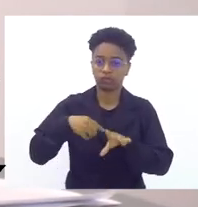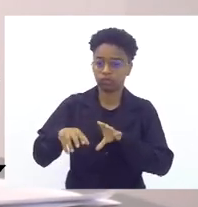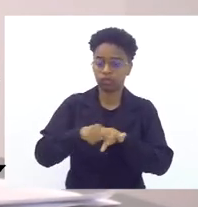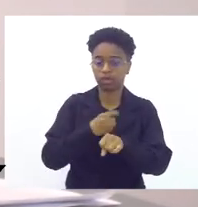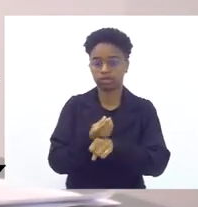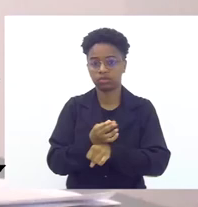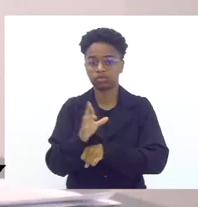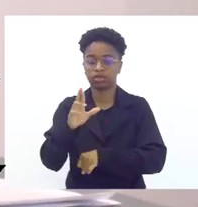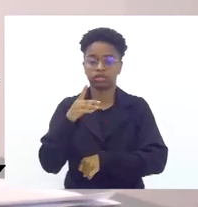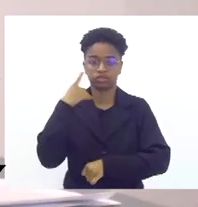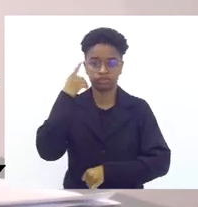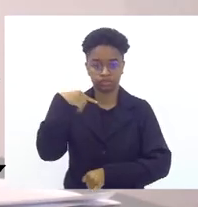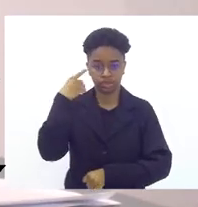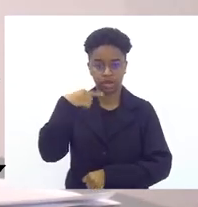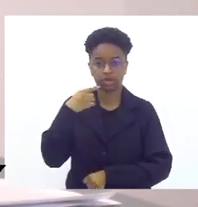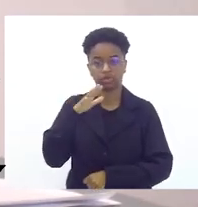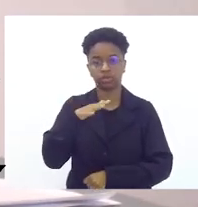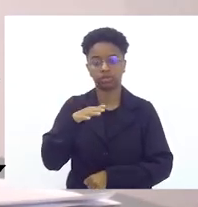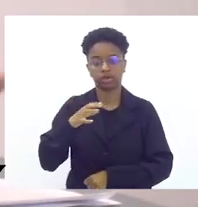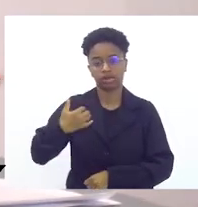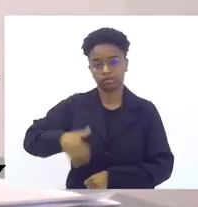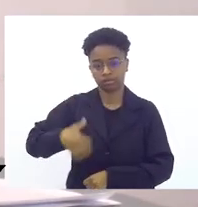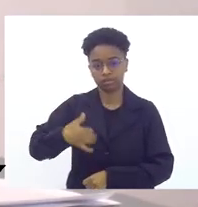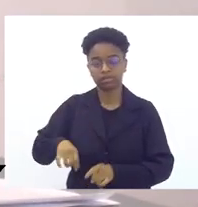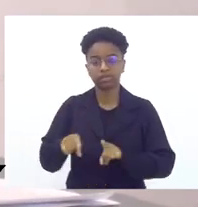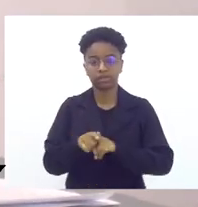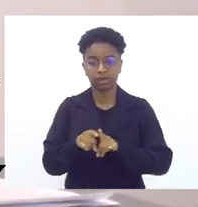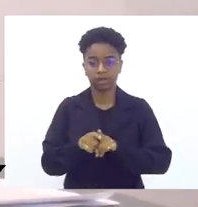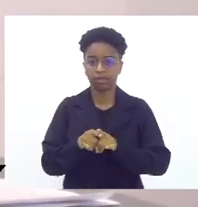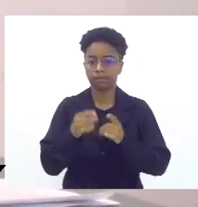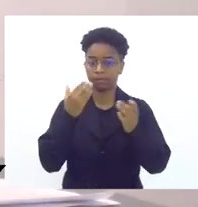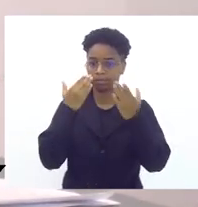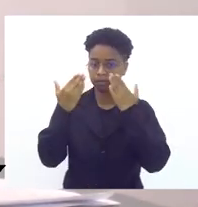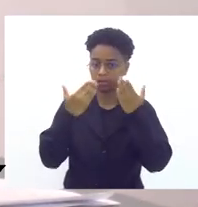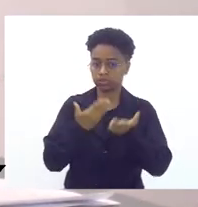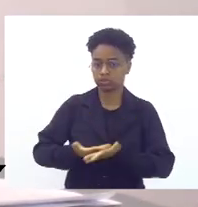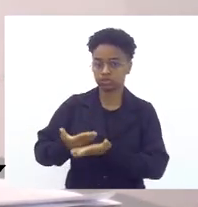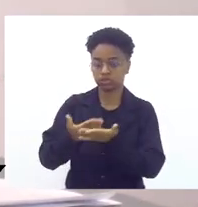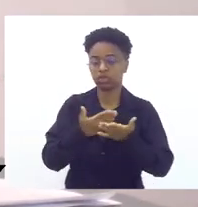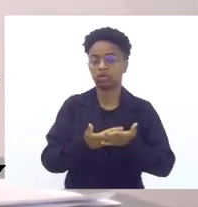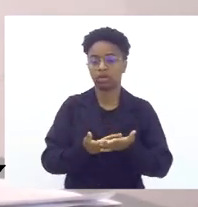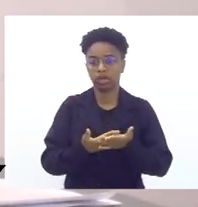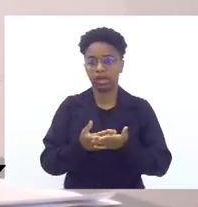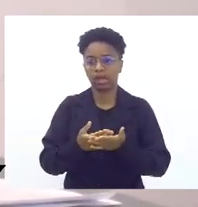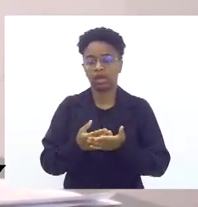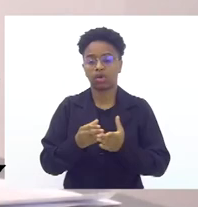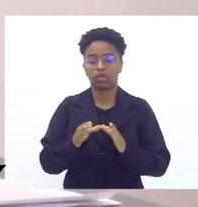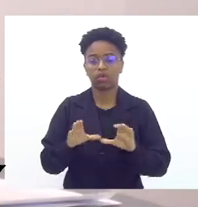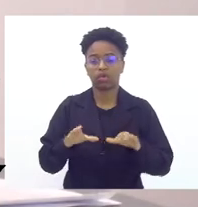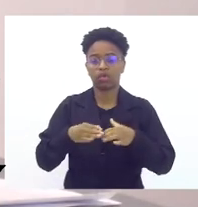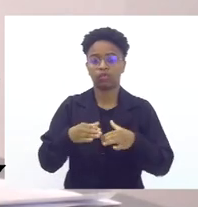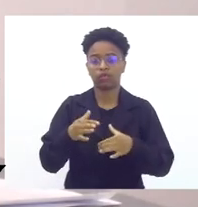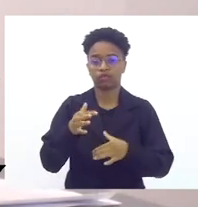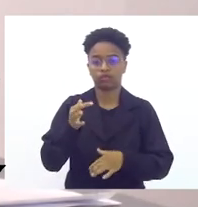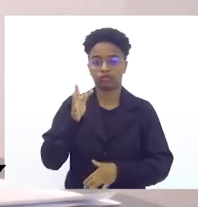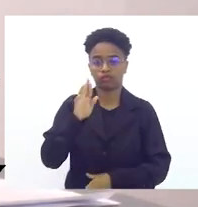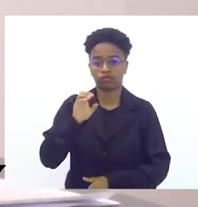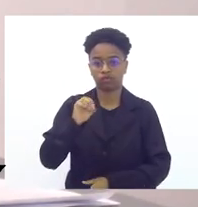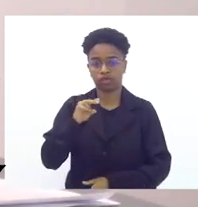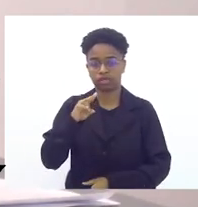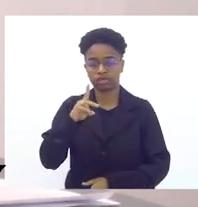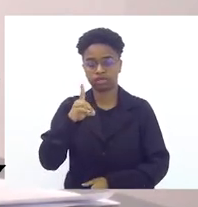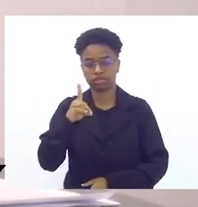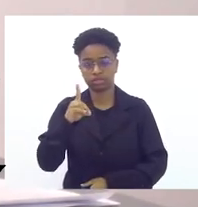Universidade de Buenos Aires sou psicanalista da escola corpo frediana que da sessão Rio de Janeiro e sou especialista